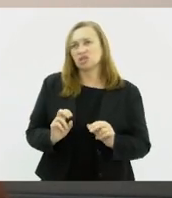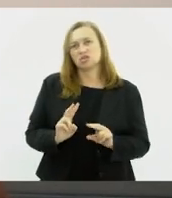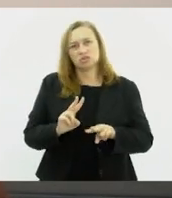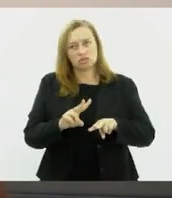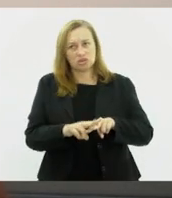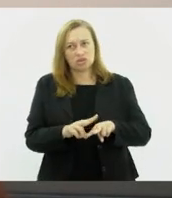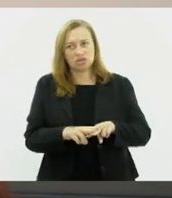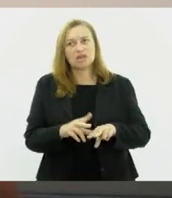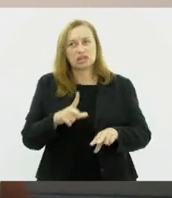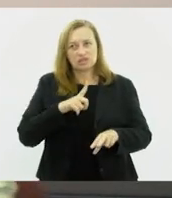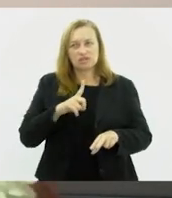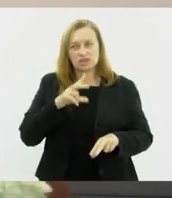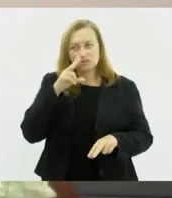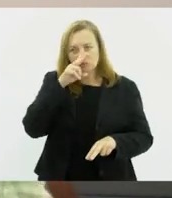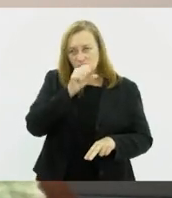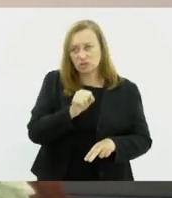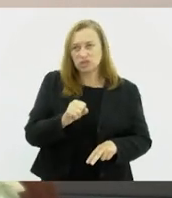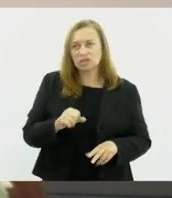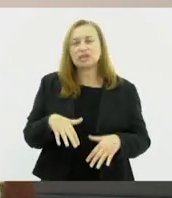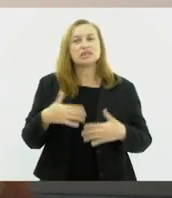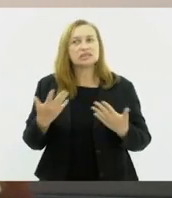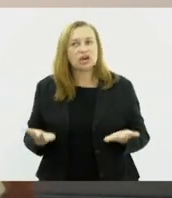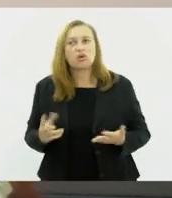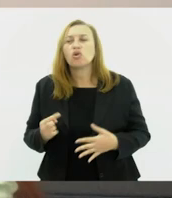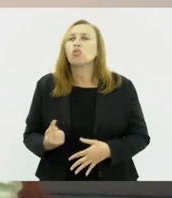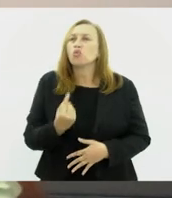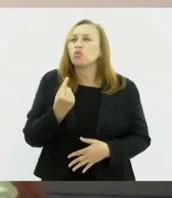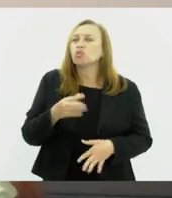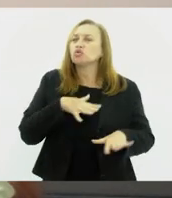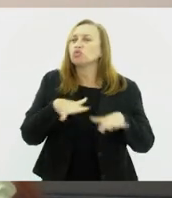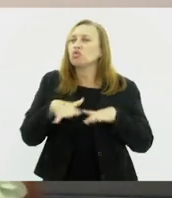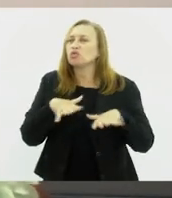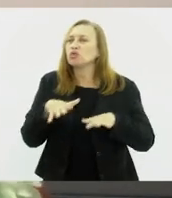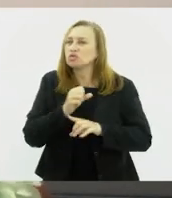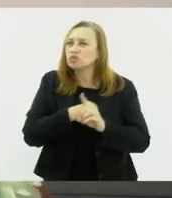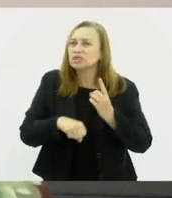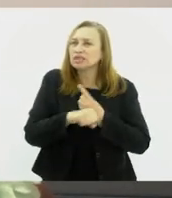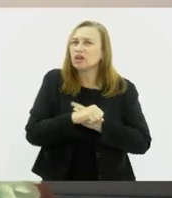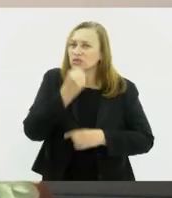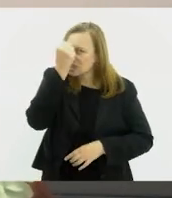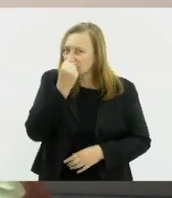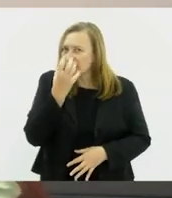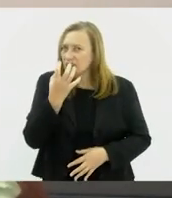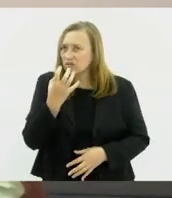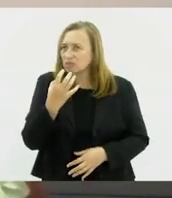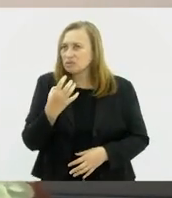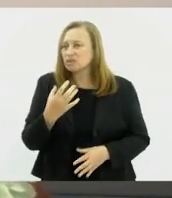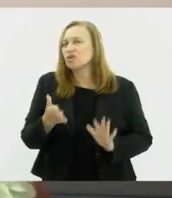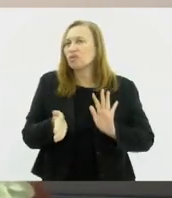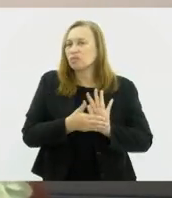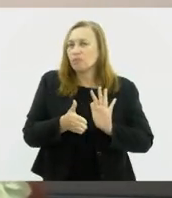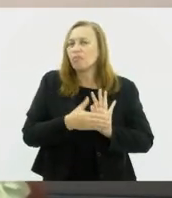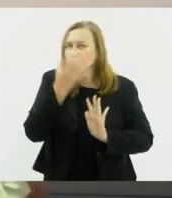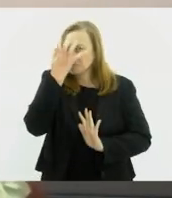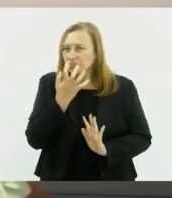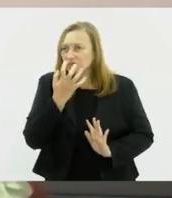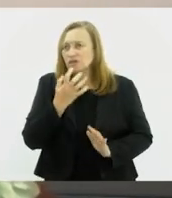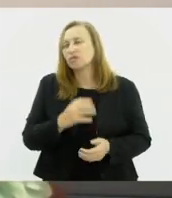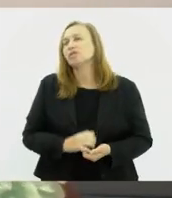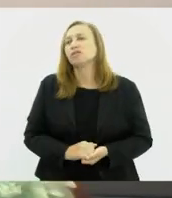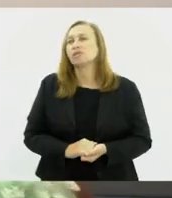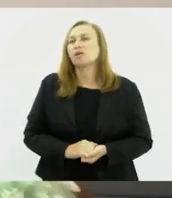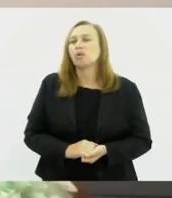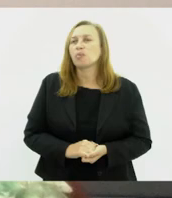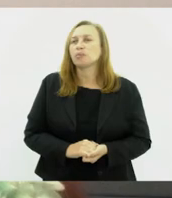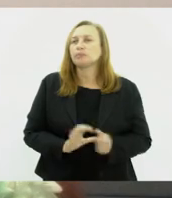alguma força né então o único movimento social Sério que faz uma proposta séria